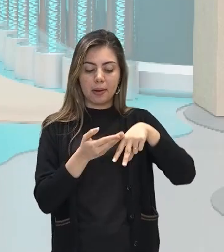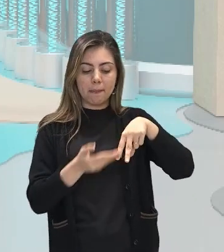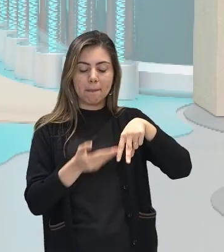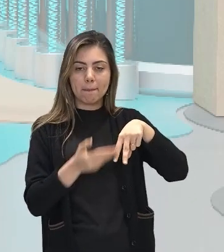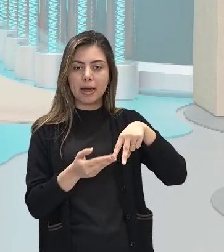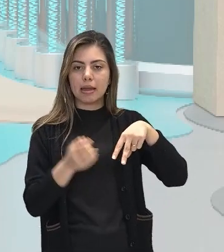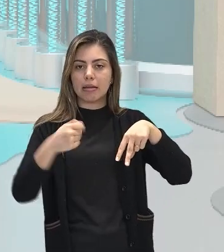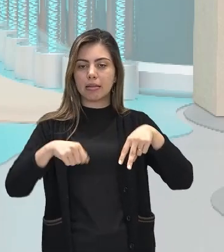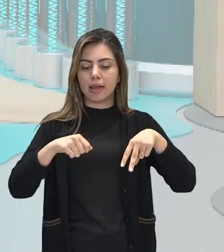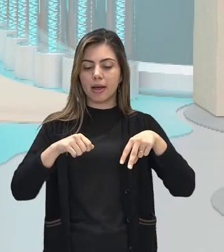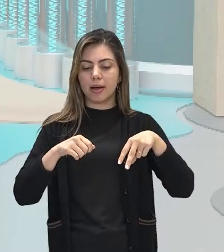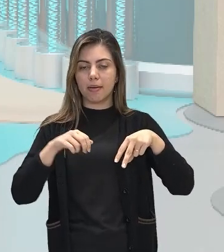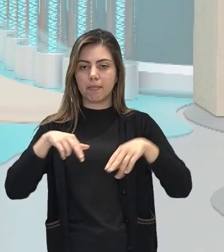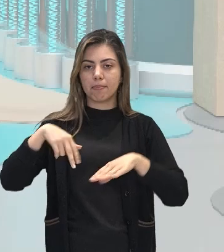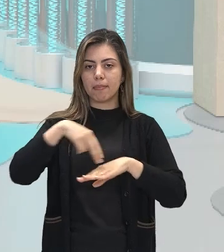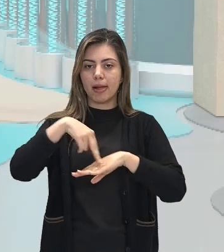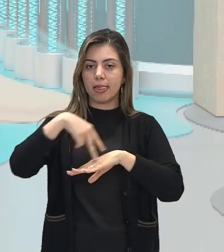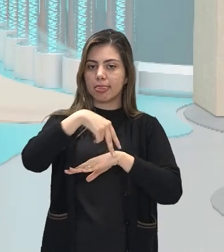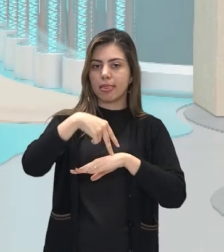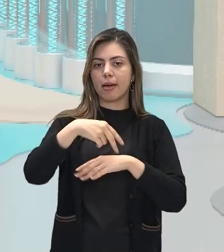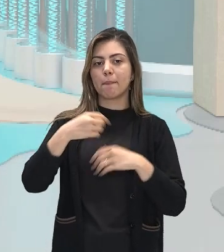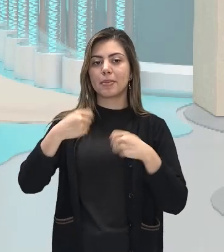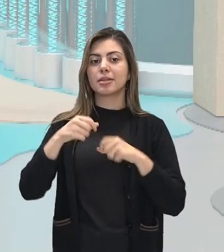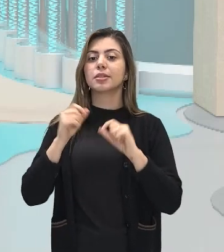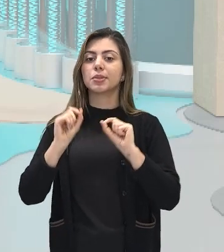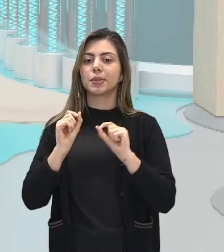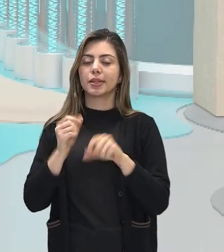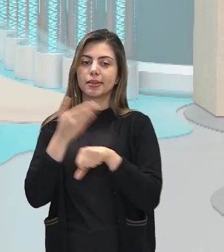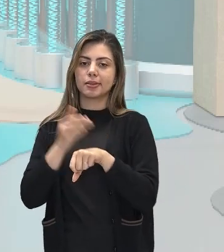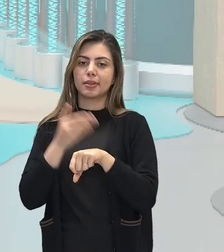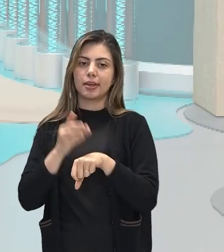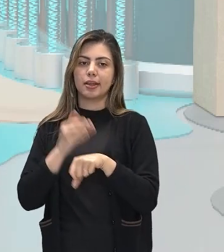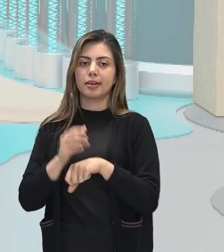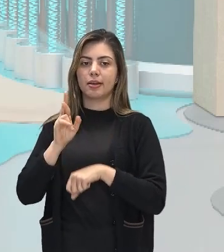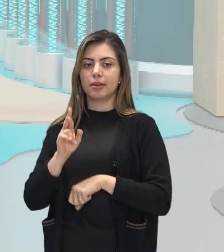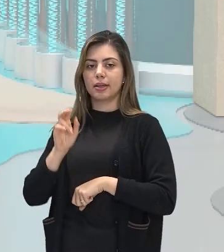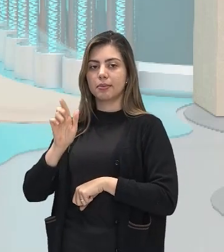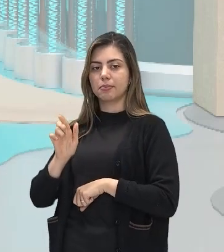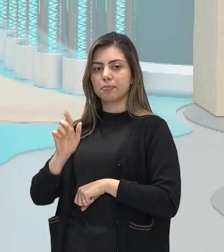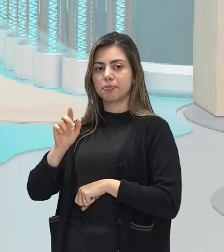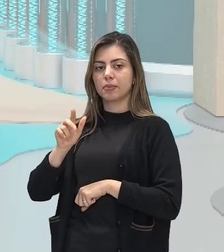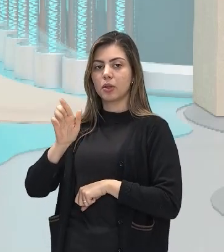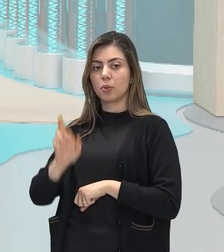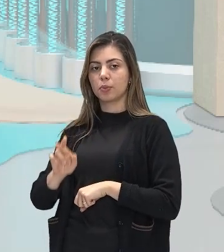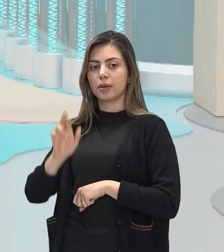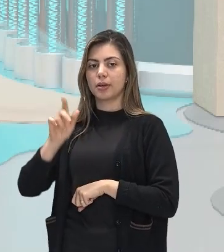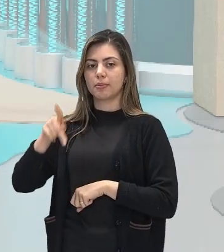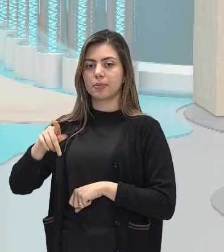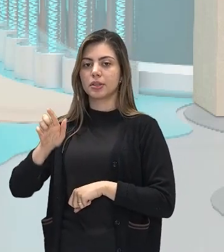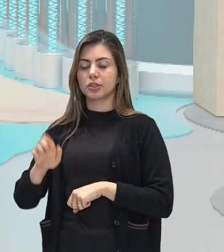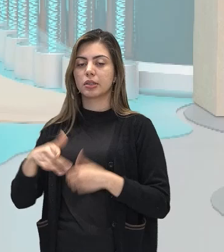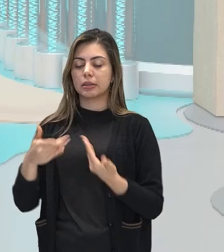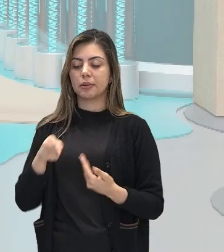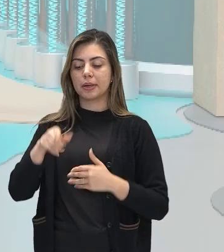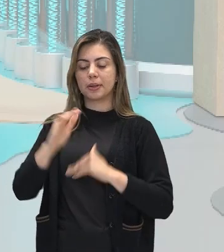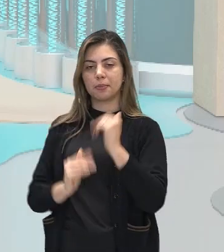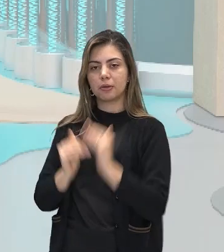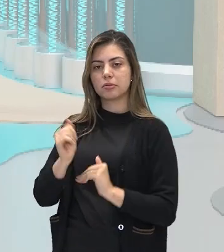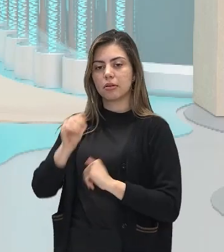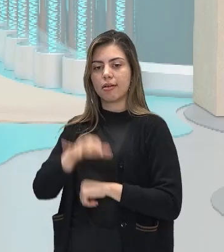o RPG, esse exercício, ele vai ser atuado ali através desse profissional a fim de